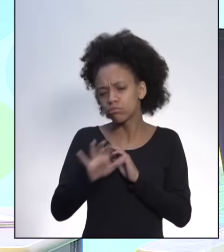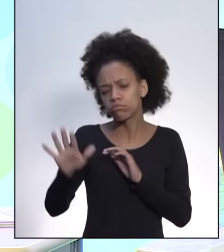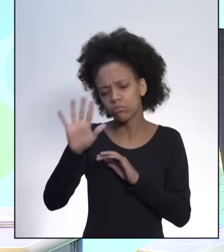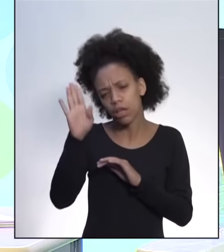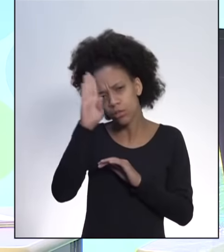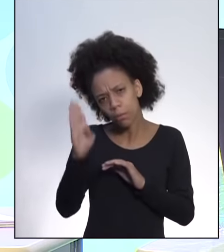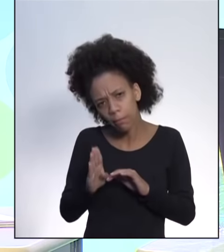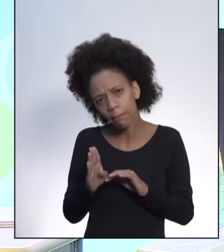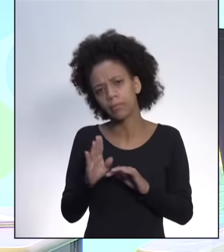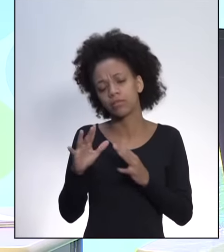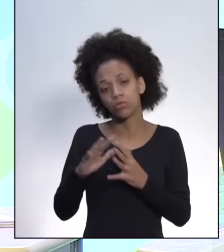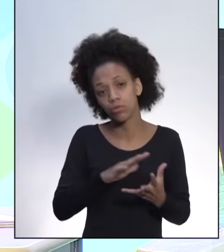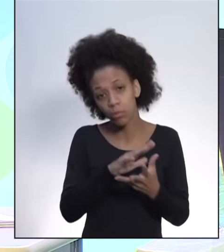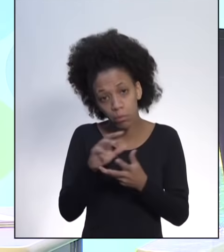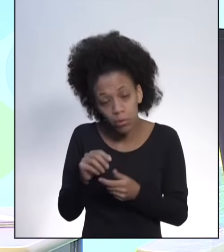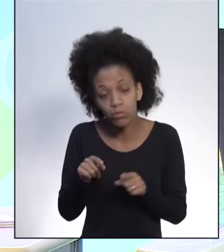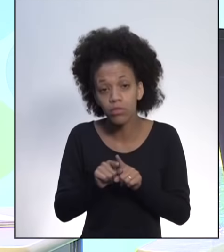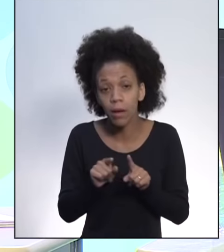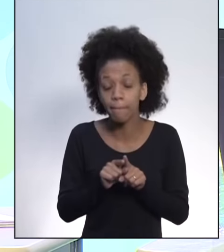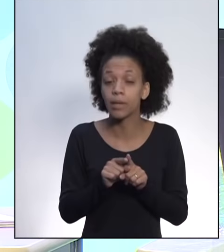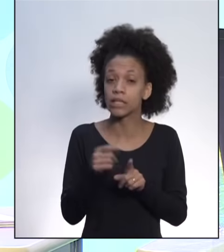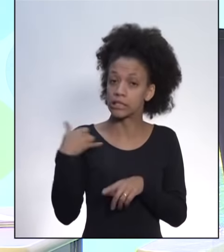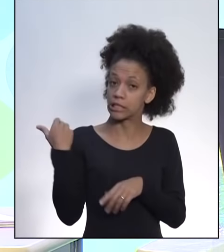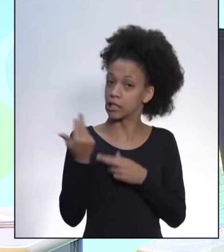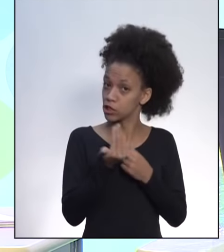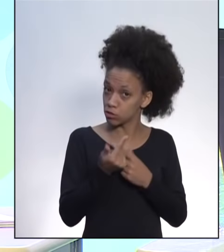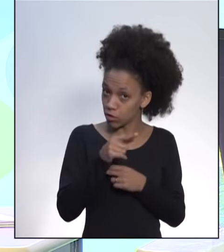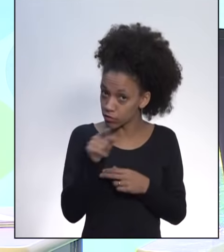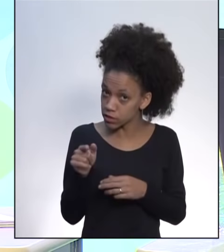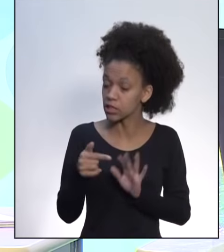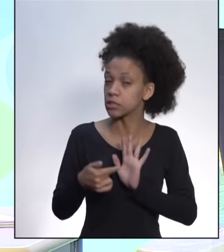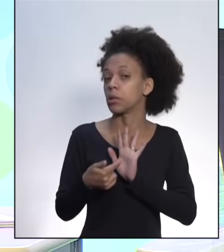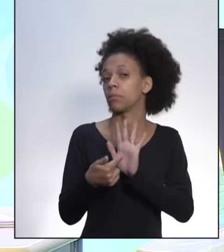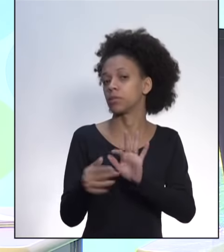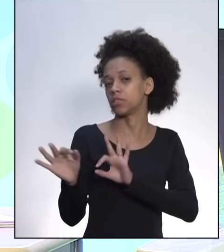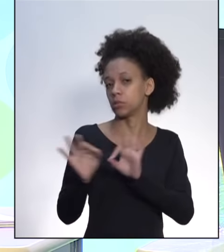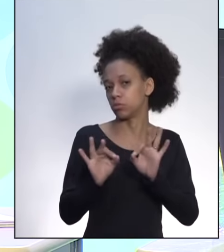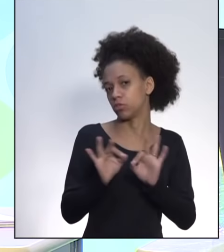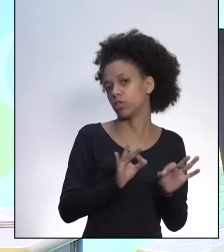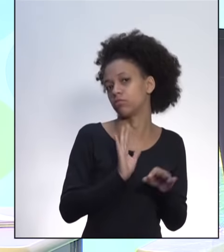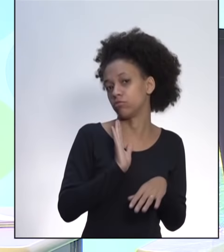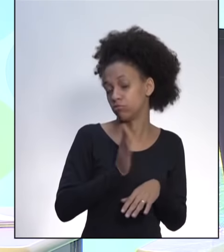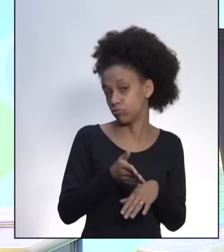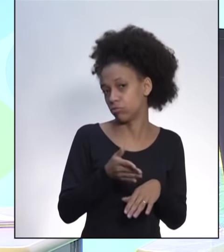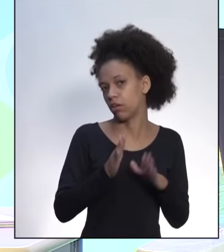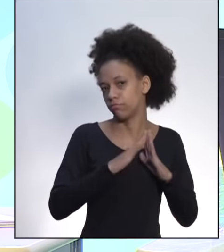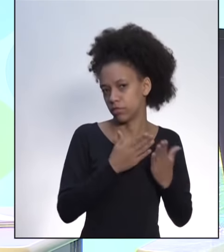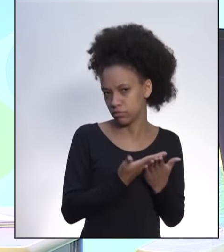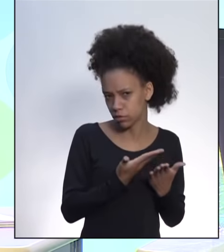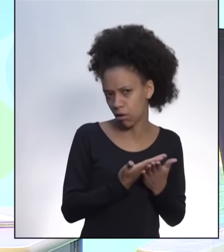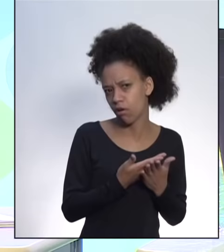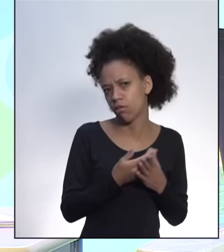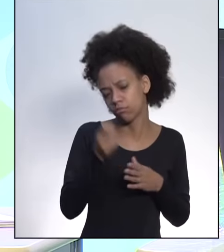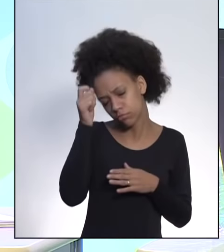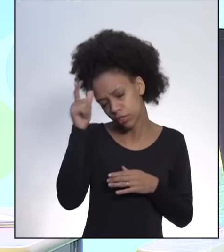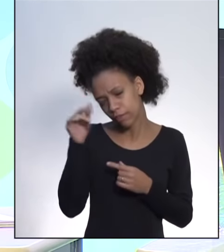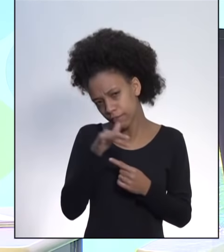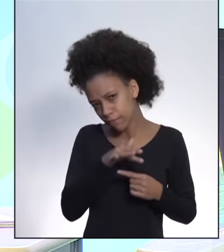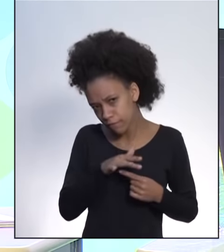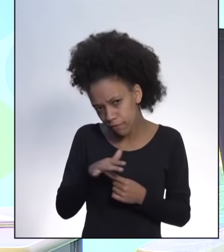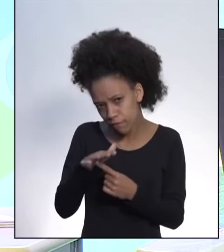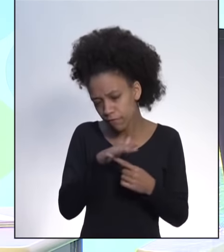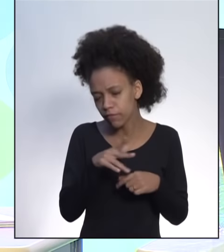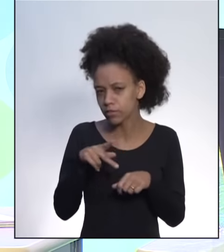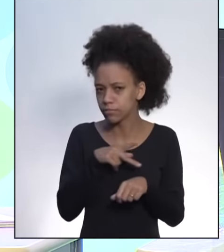que estão na idade de vocês e apresentando já os projetos que estão fazendo nas escolas em feiras internacionais